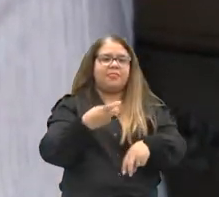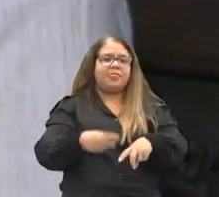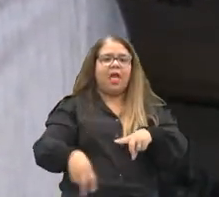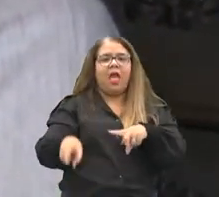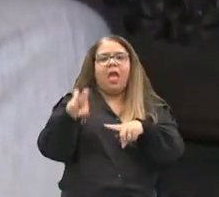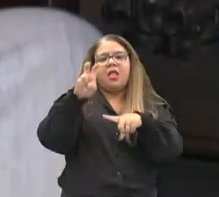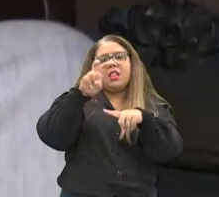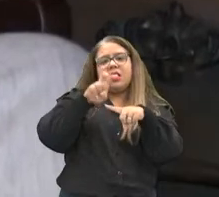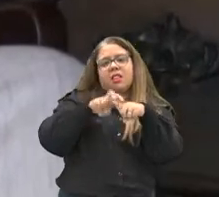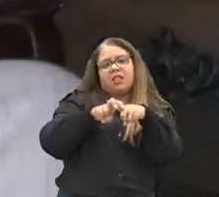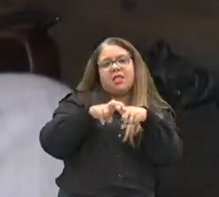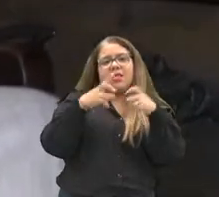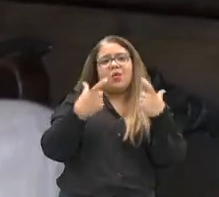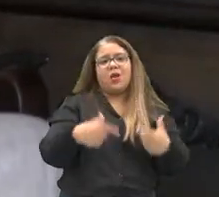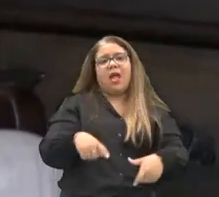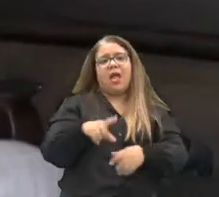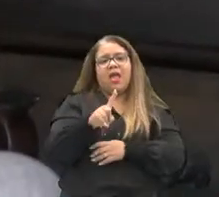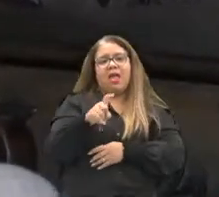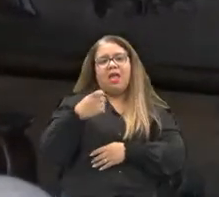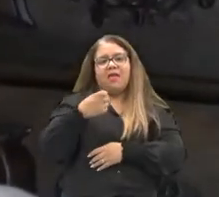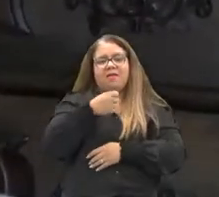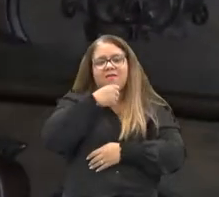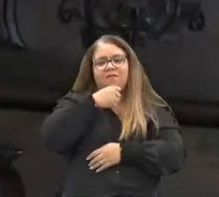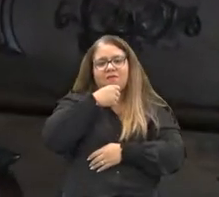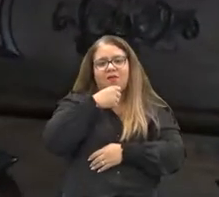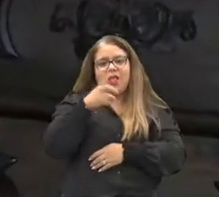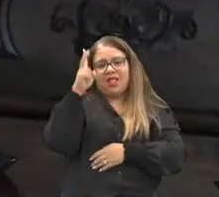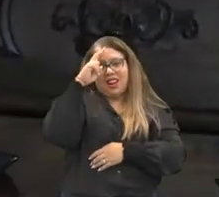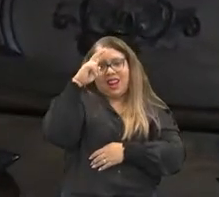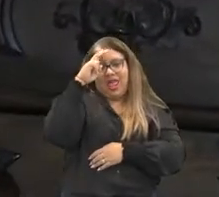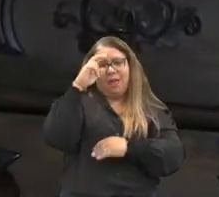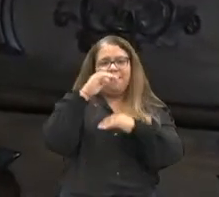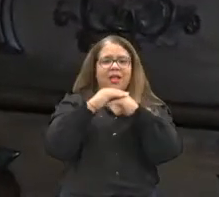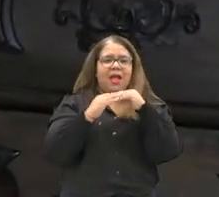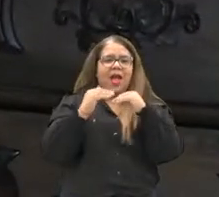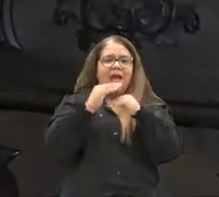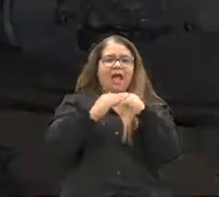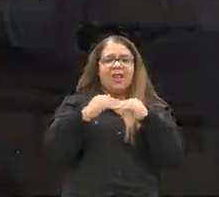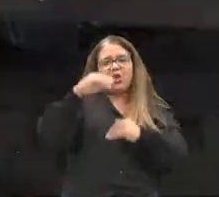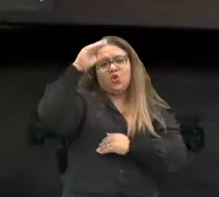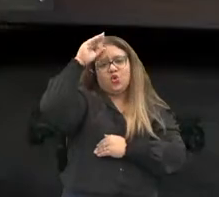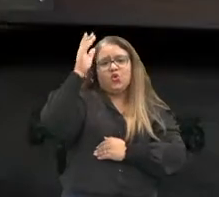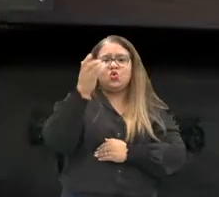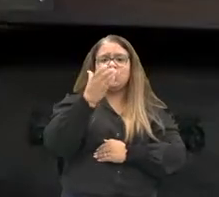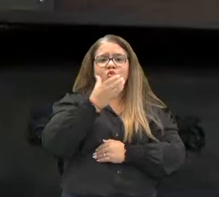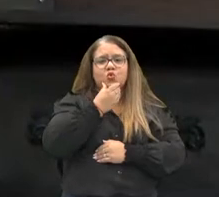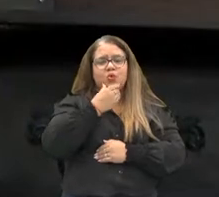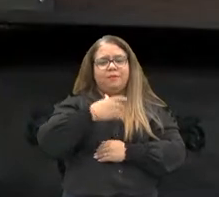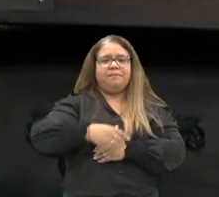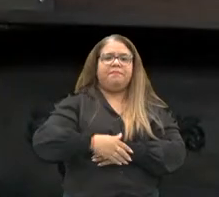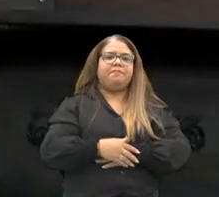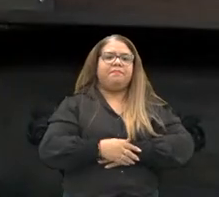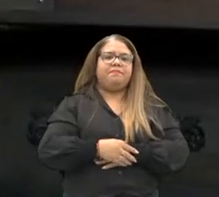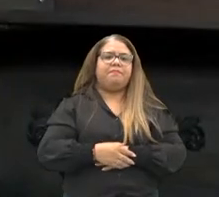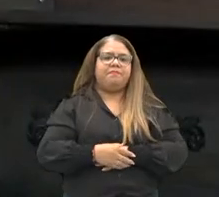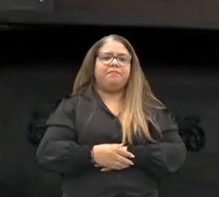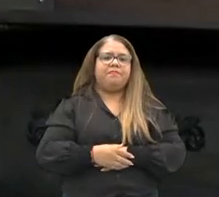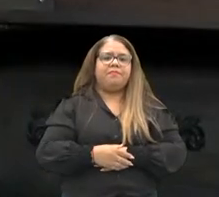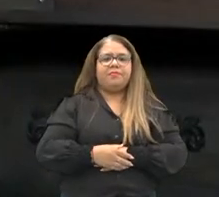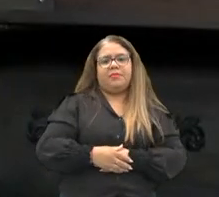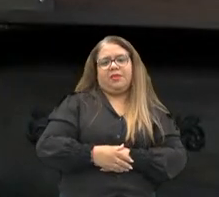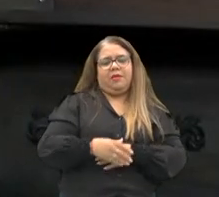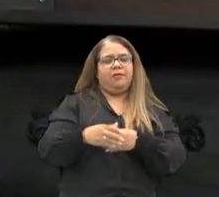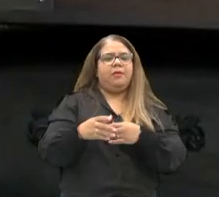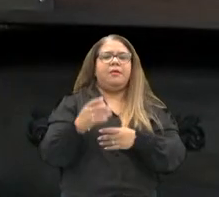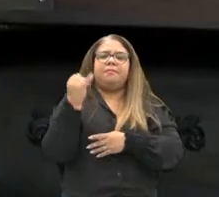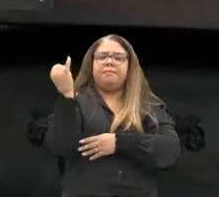ela se lembra com carinho do tio Filinto. Não importa a